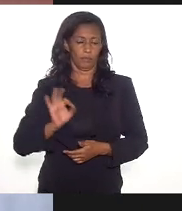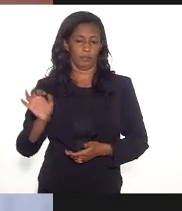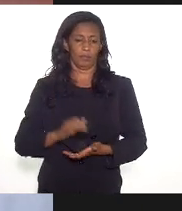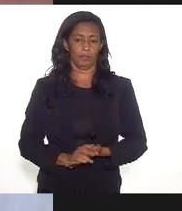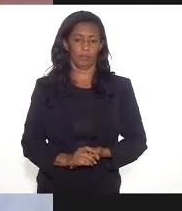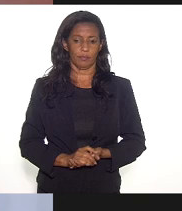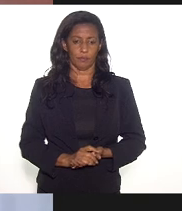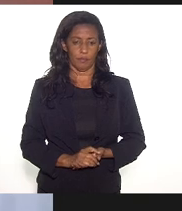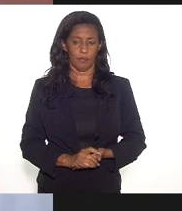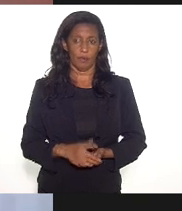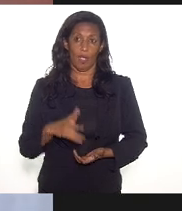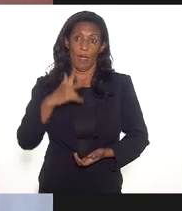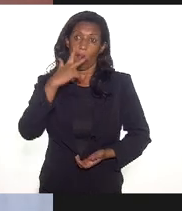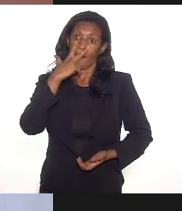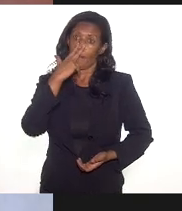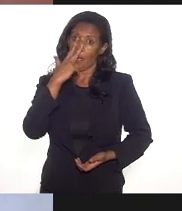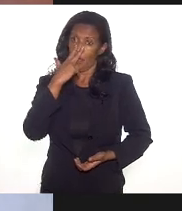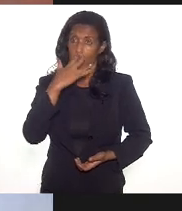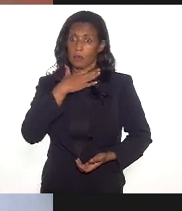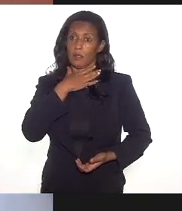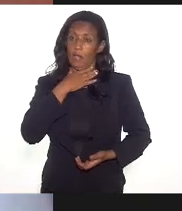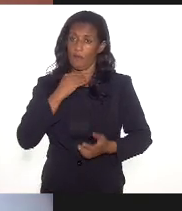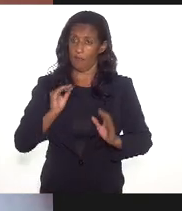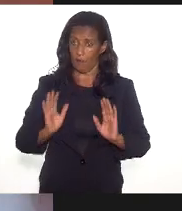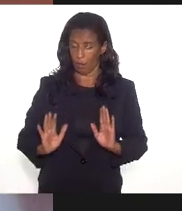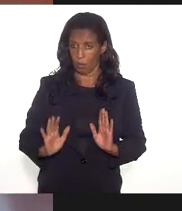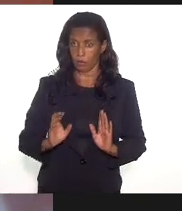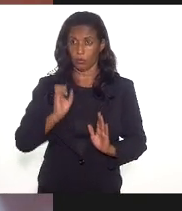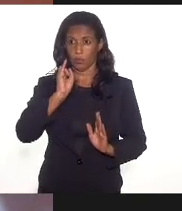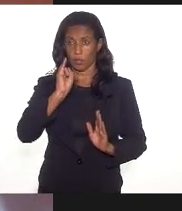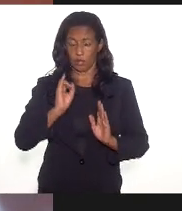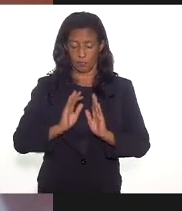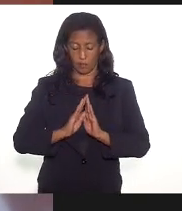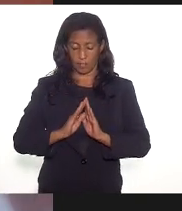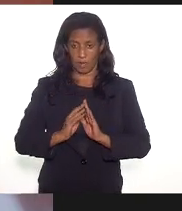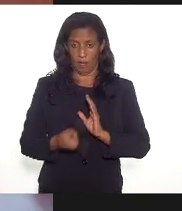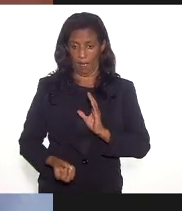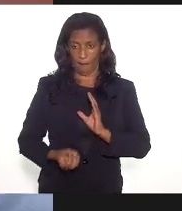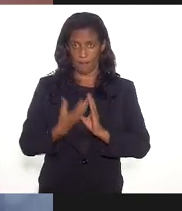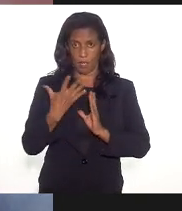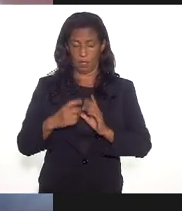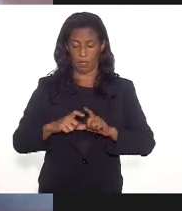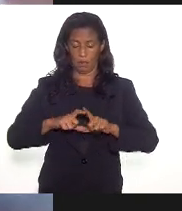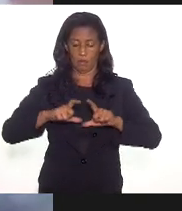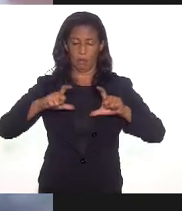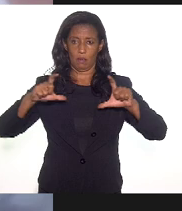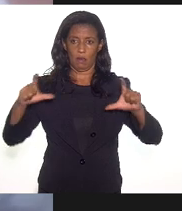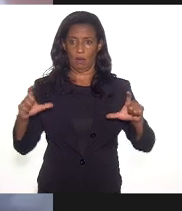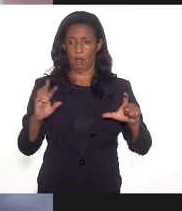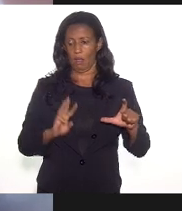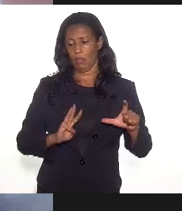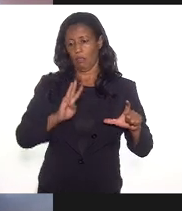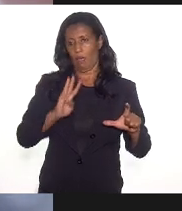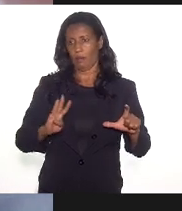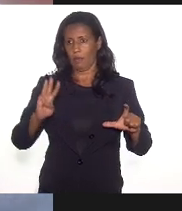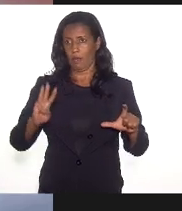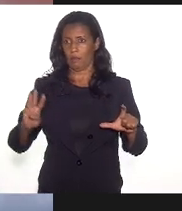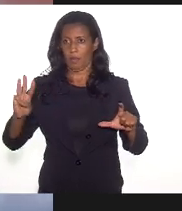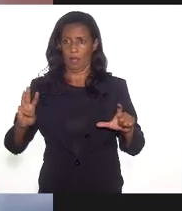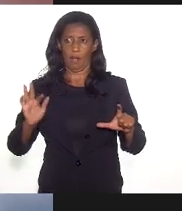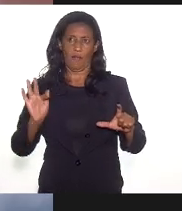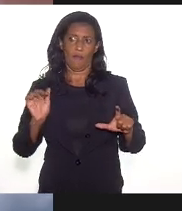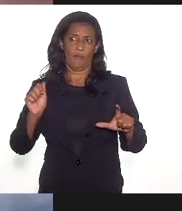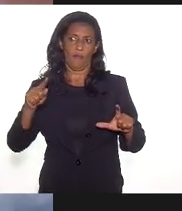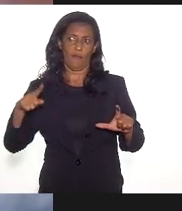tudo indica que isso aqui é uma fake news. Por quê? Se você abrir o site da Secretaria de Fazenda,